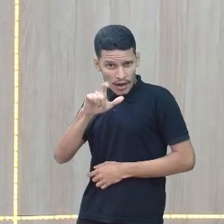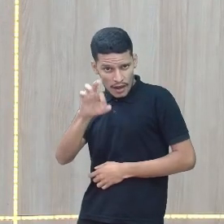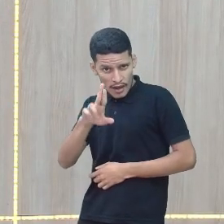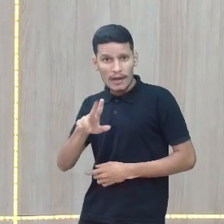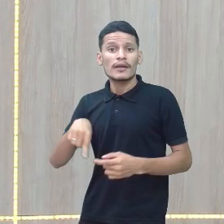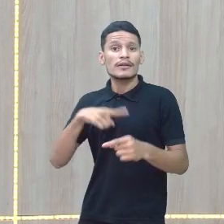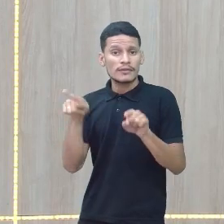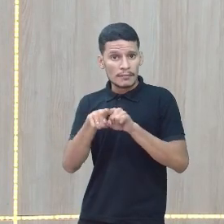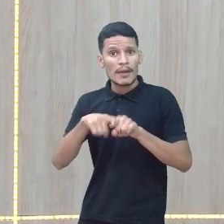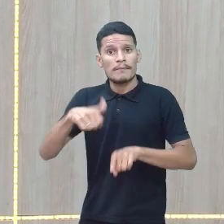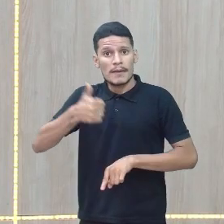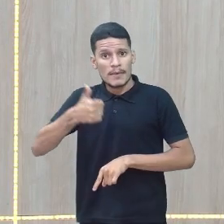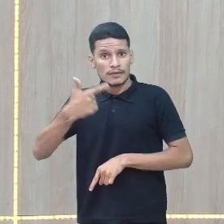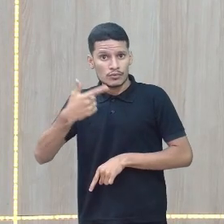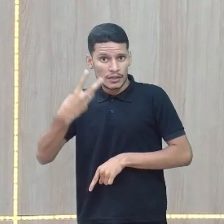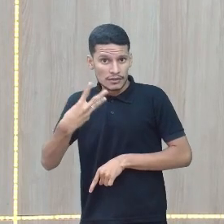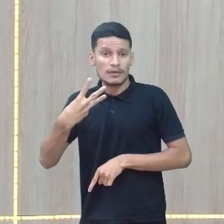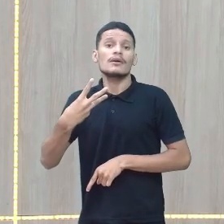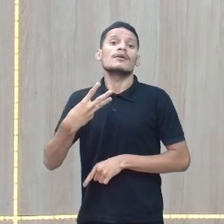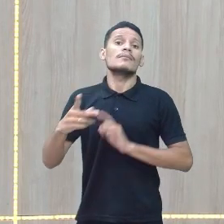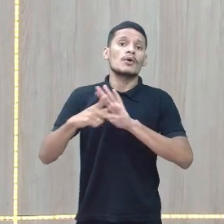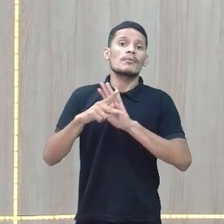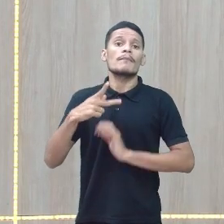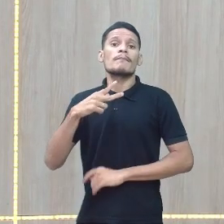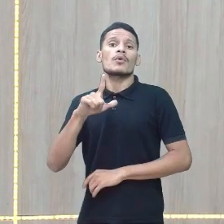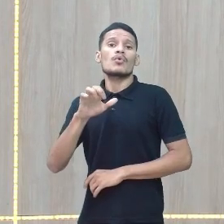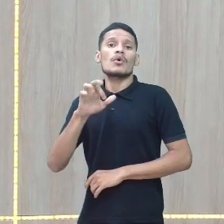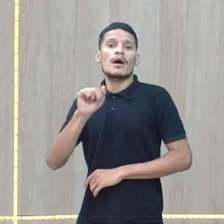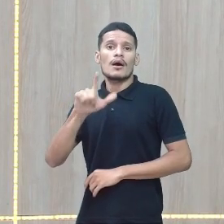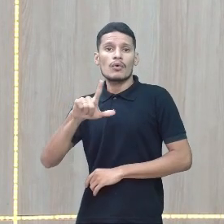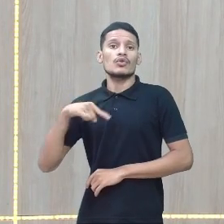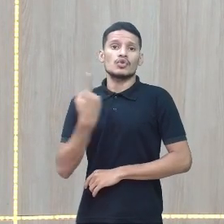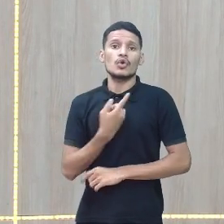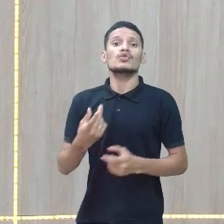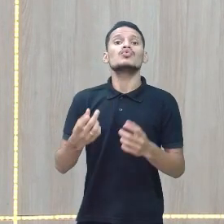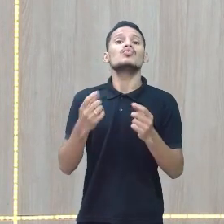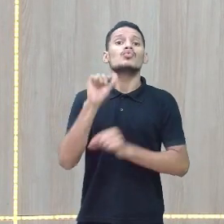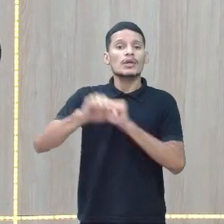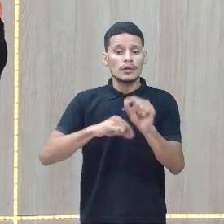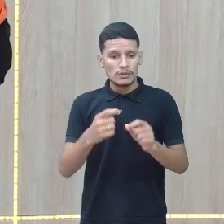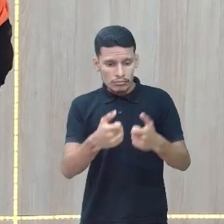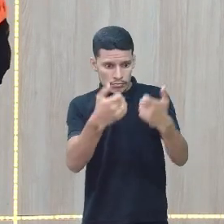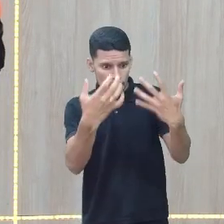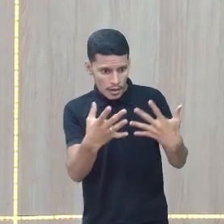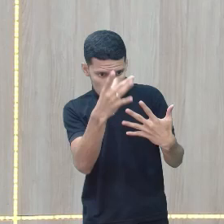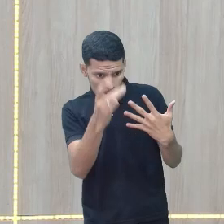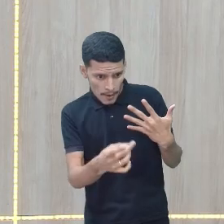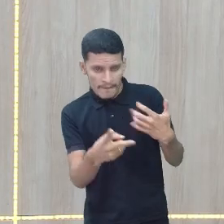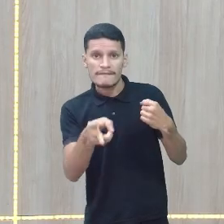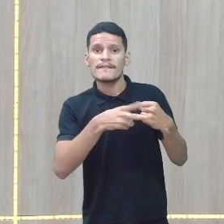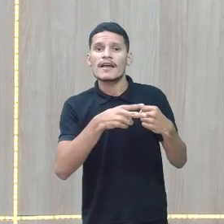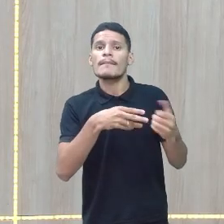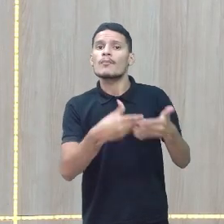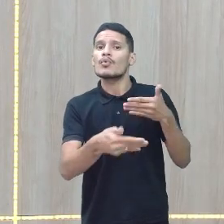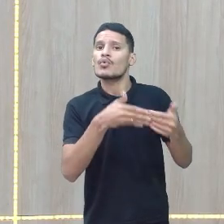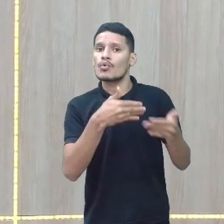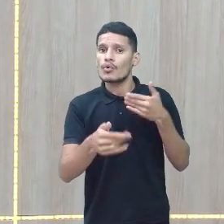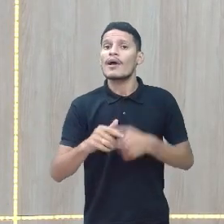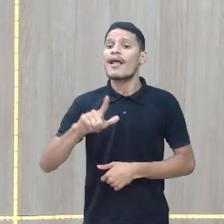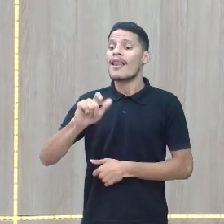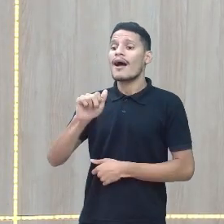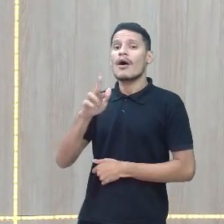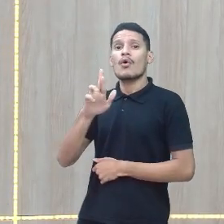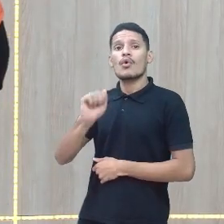segunda e terceira pessoa do plural que nós temos quando estamos conjugando qualquer verbo. Então, Laura representa